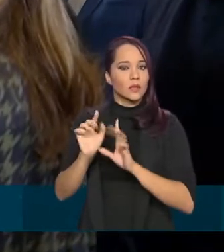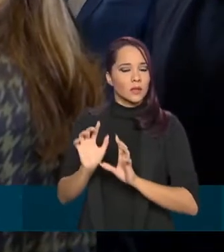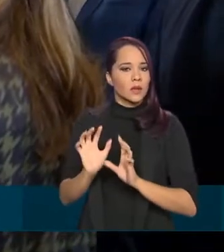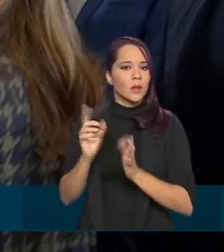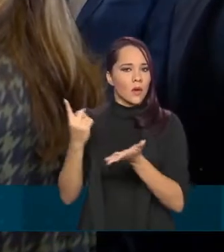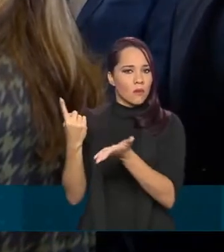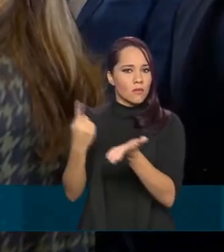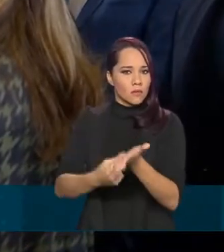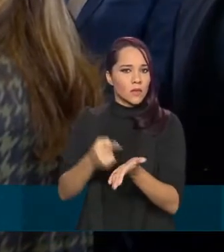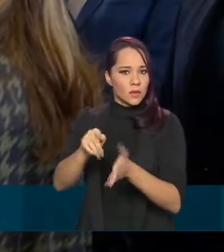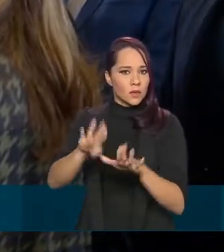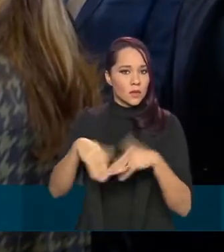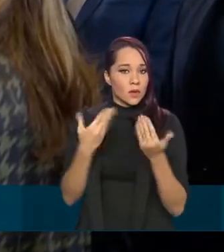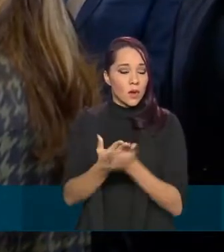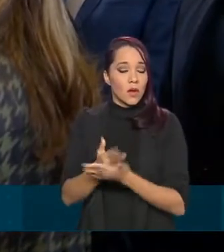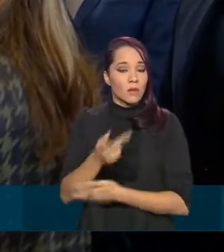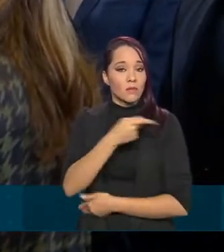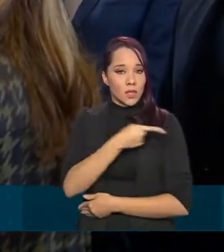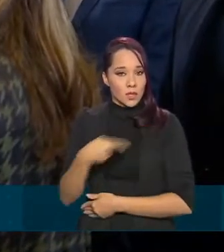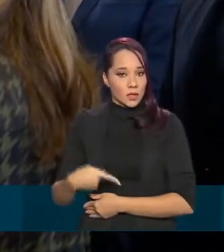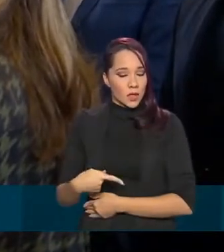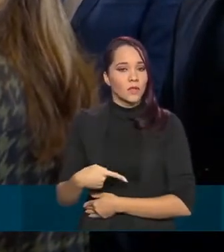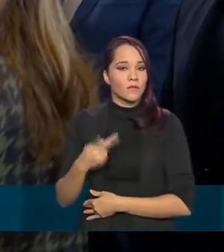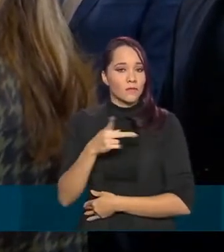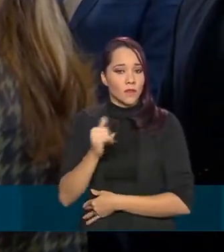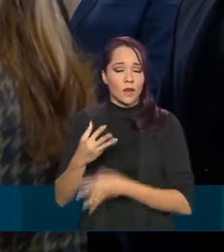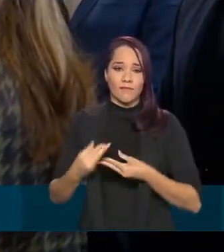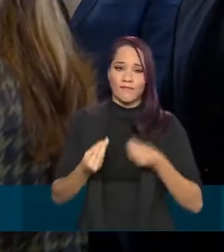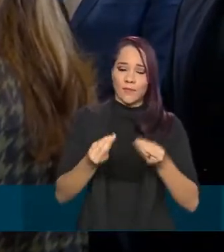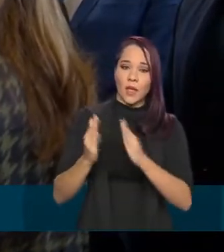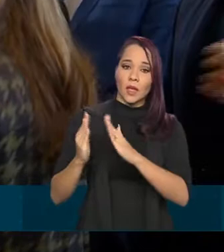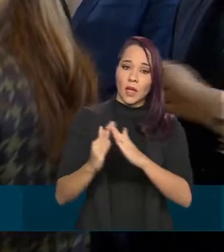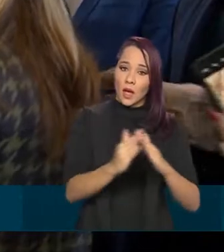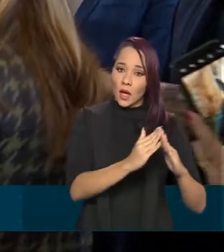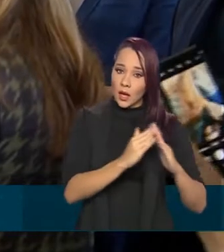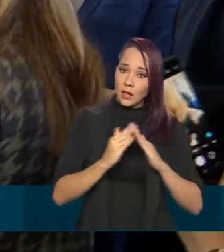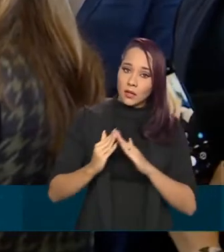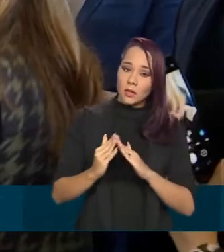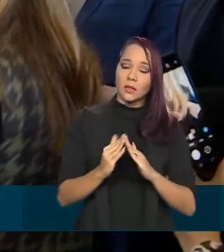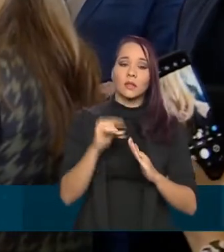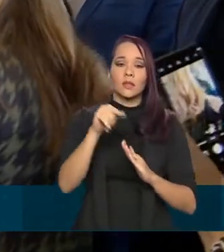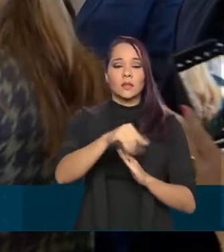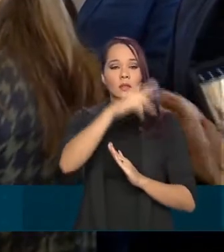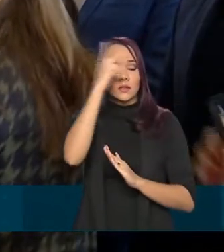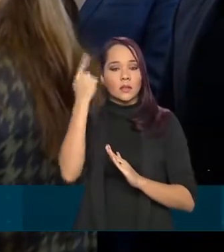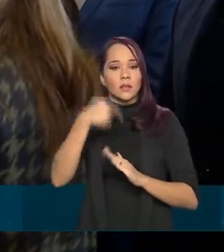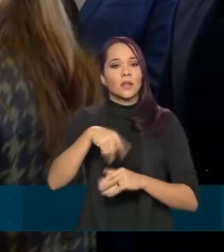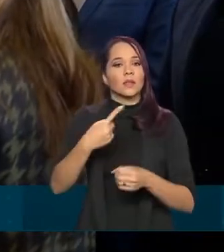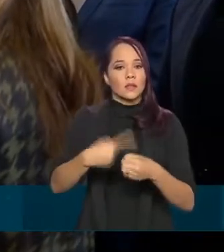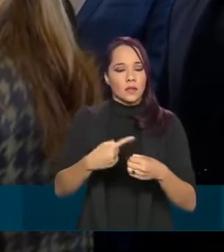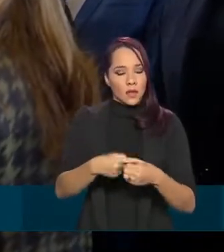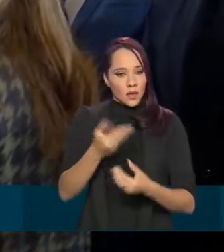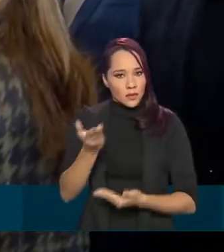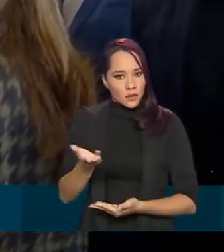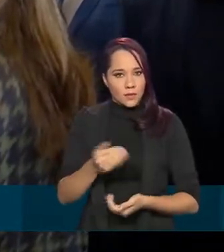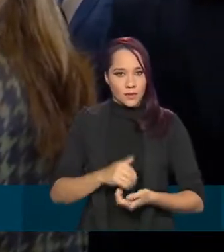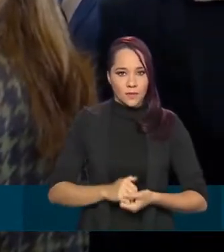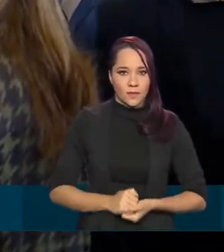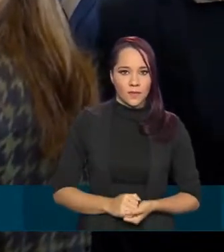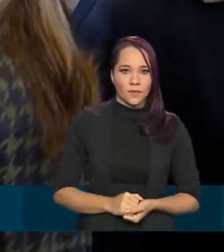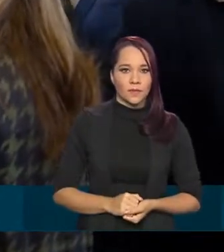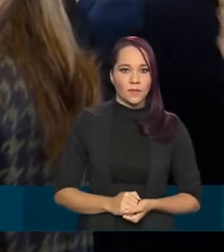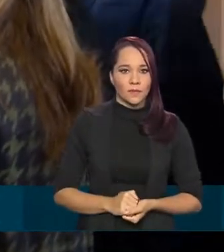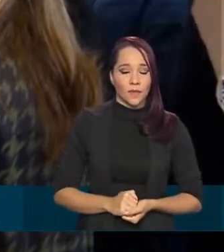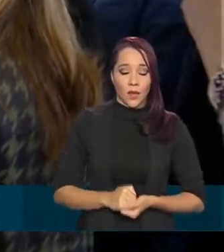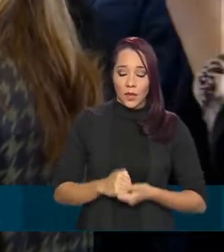desse compromisso nessa escola, o presidente ainda entrega casas populares a moradores da cidade. Vão